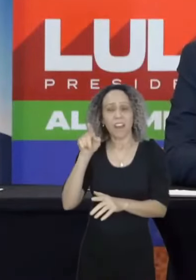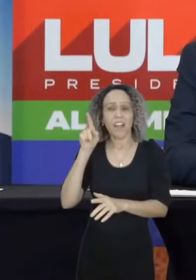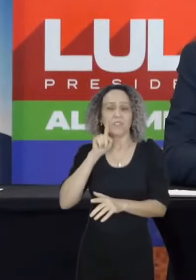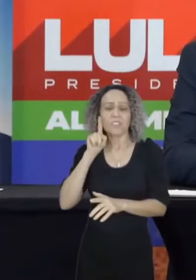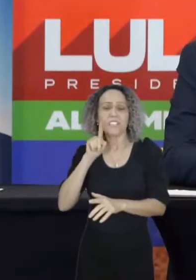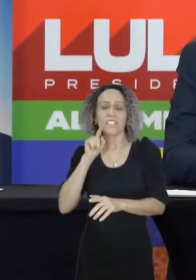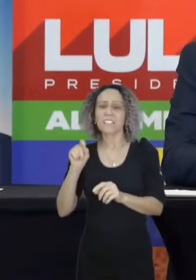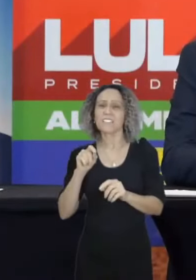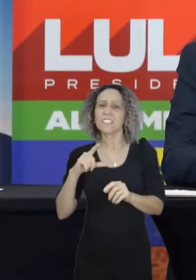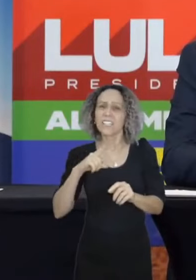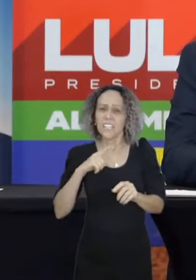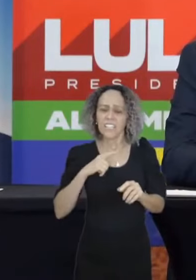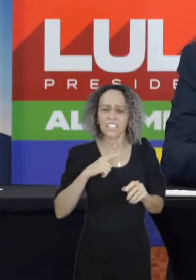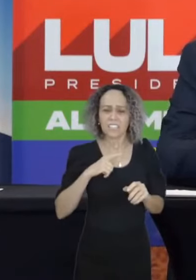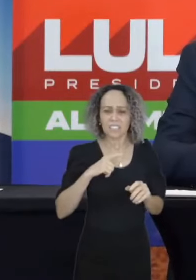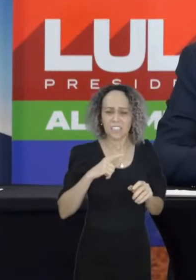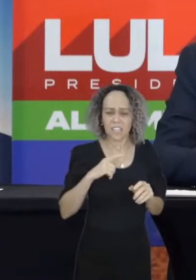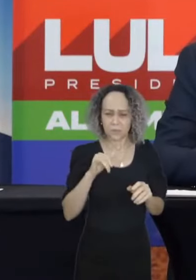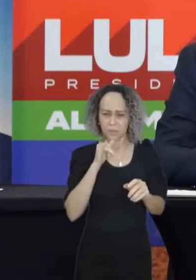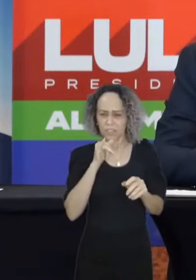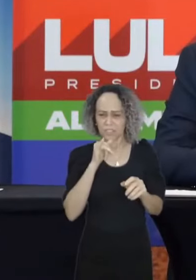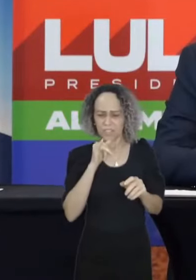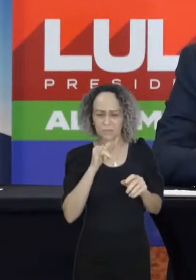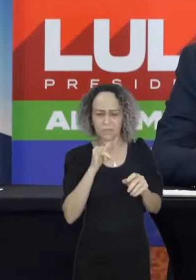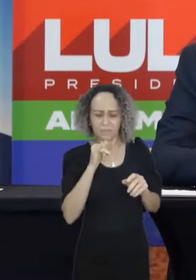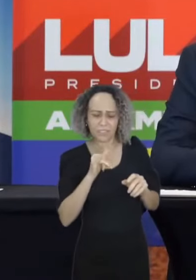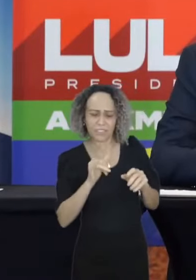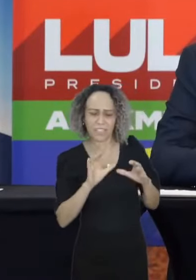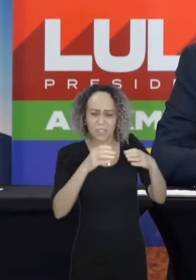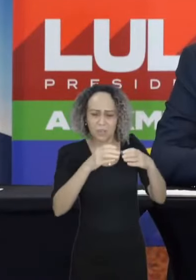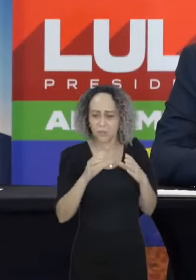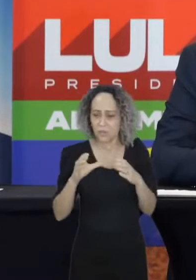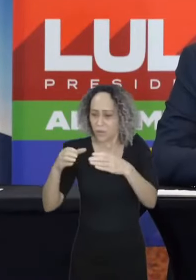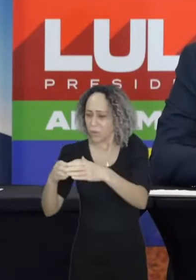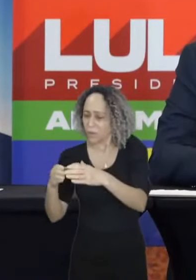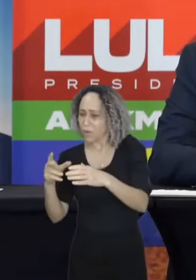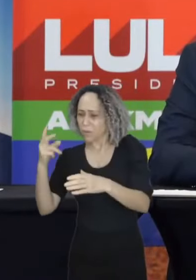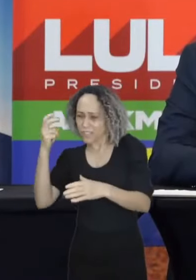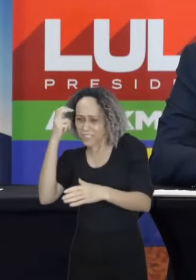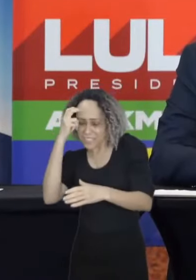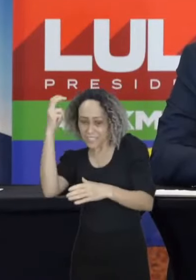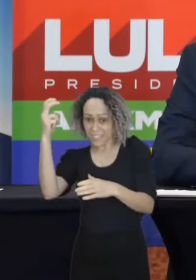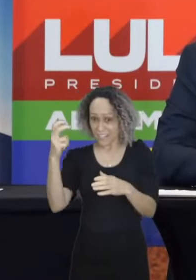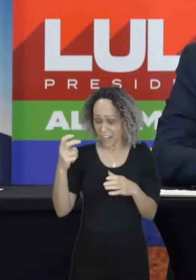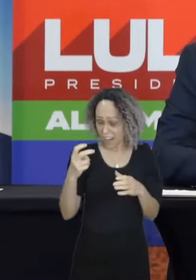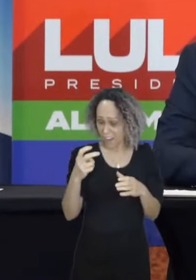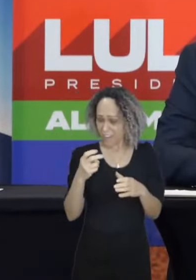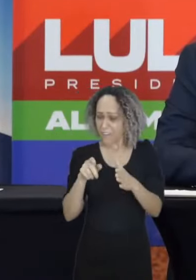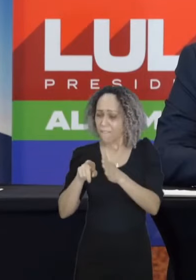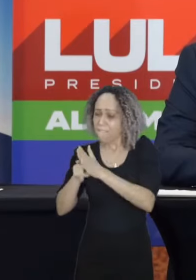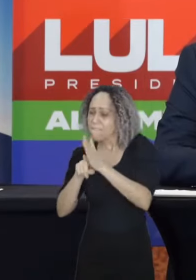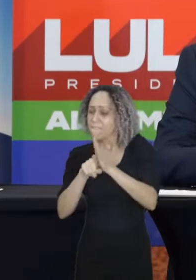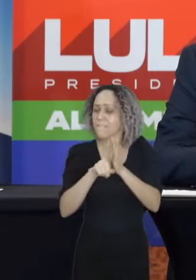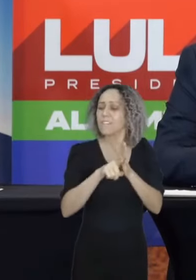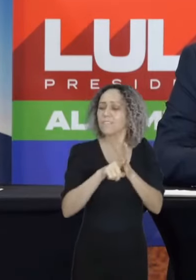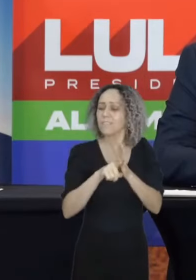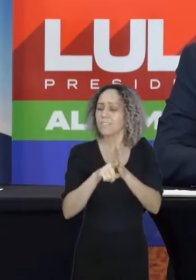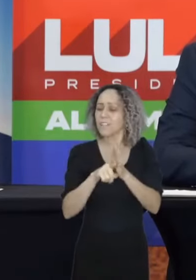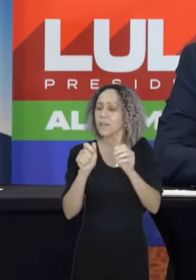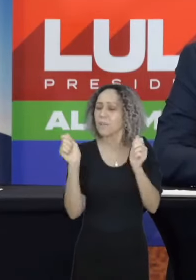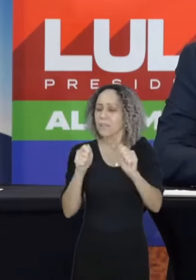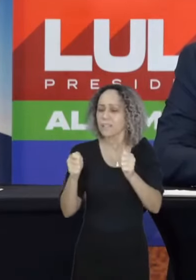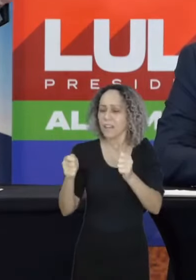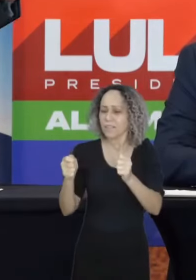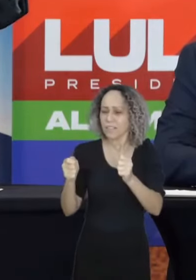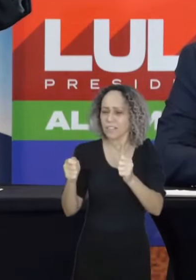cada uma quer guardar segredo, afinal de contas, inteligência é poder. Então, aconteceu aquilo que aconteceu. A nossa